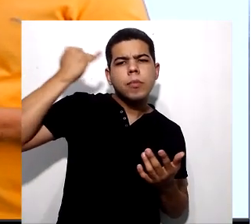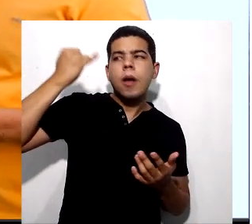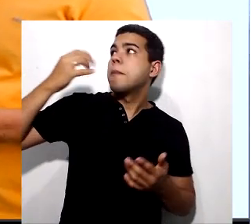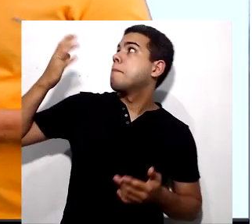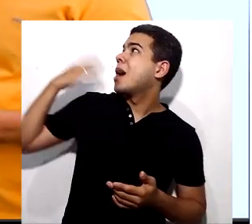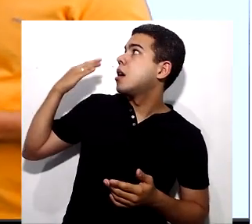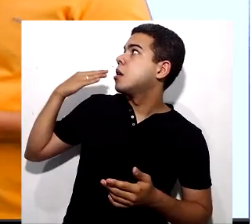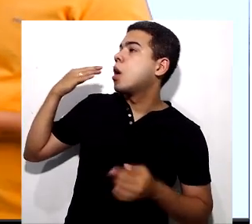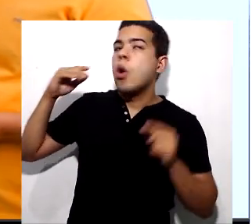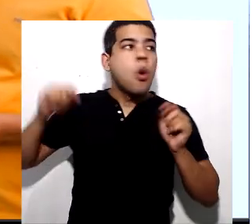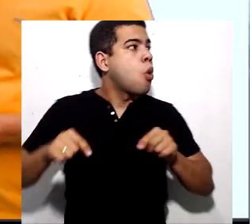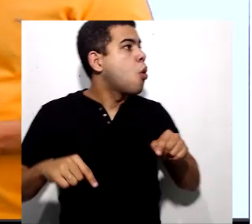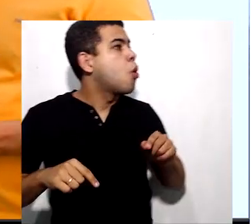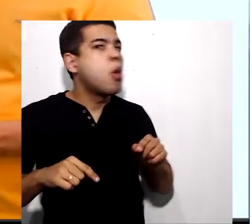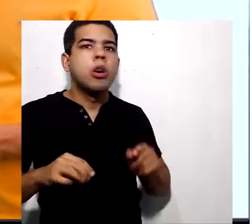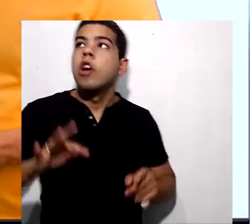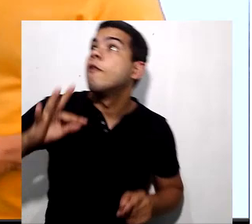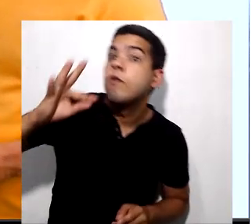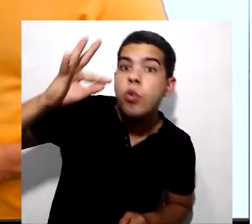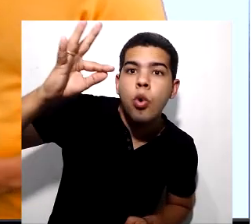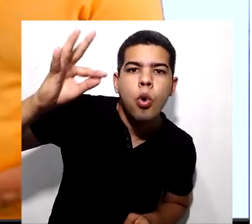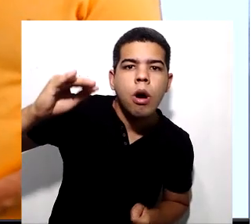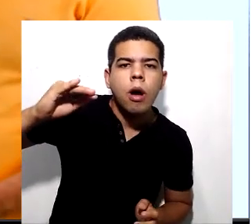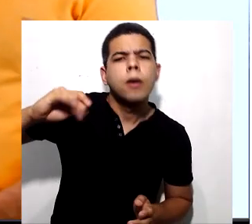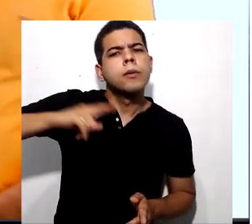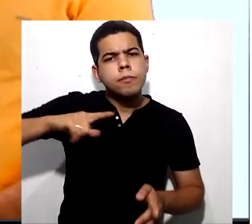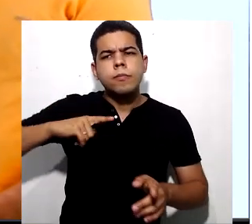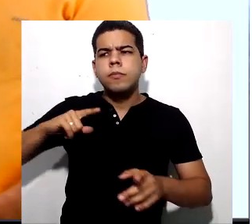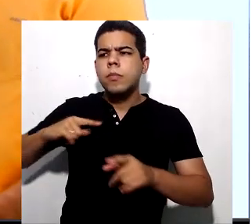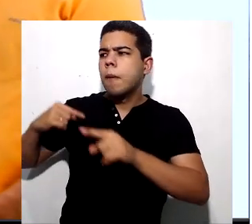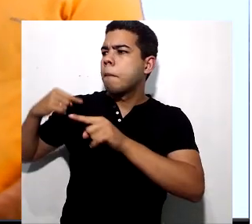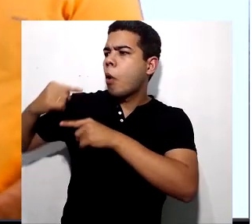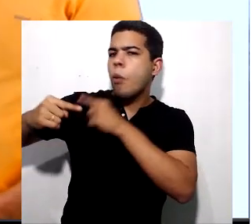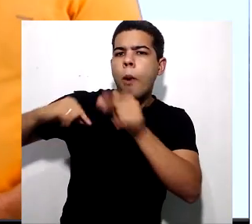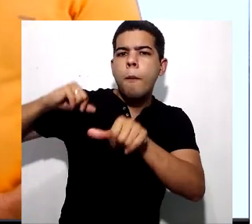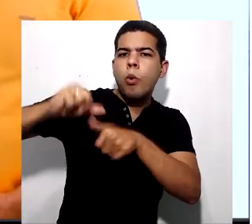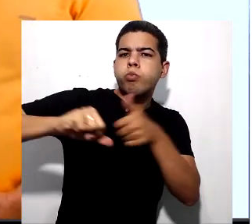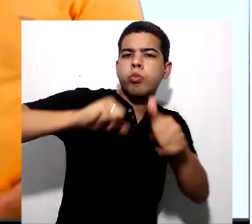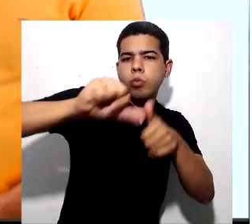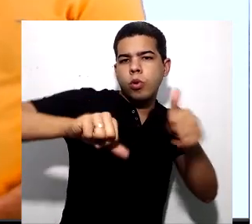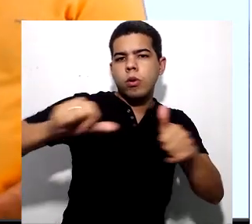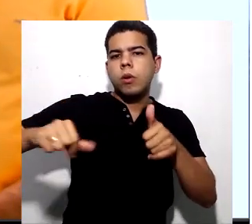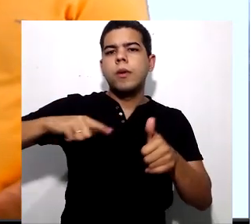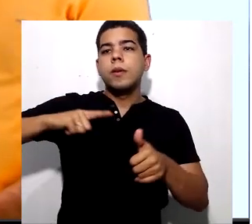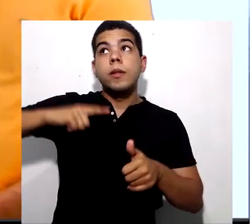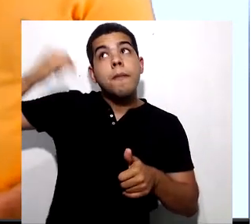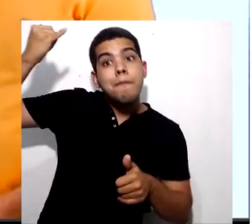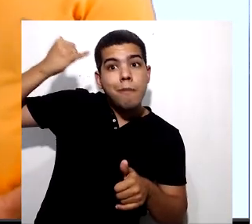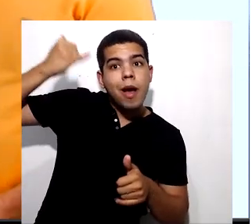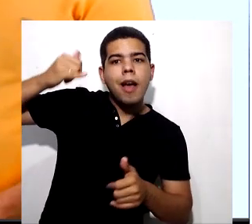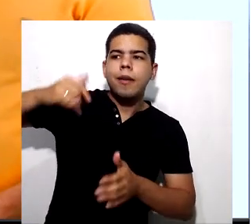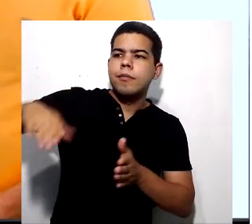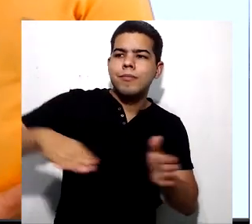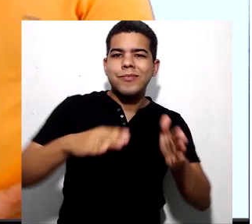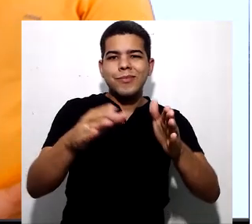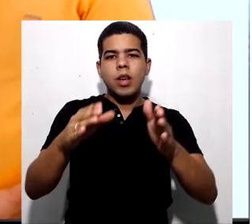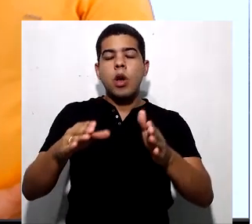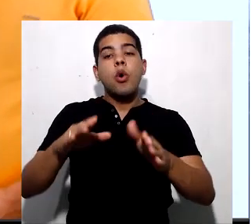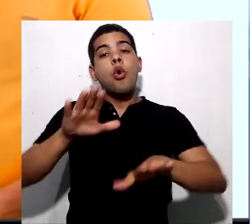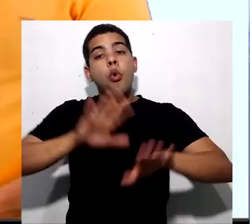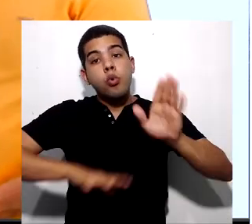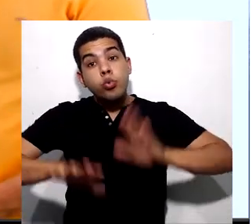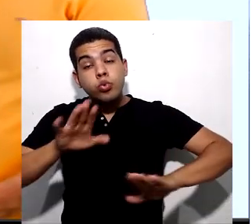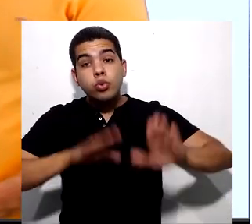a realidade, o futuro, sempre se alternando. Esse jogo é o fluxo da consciência. Cuidado para não se confundir com a